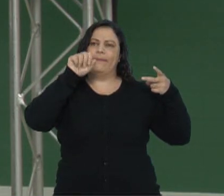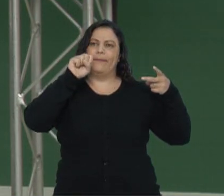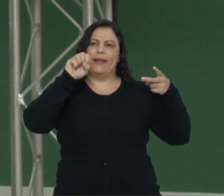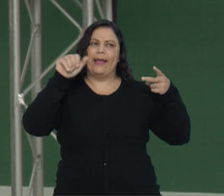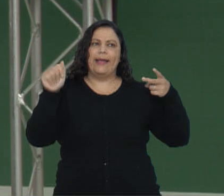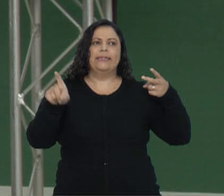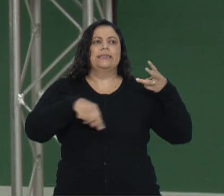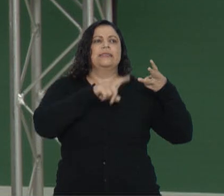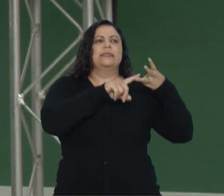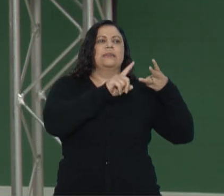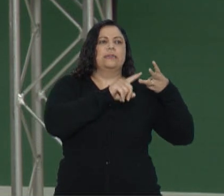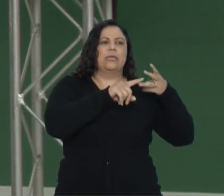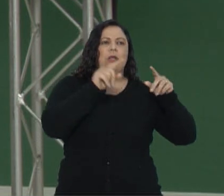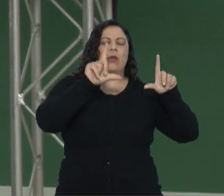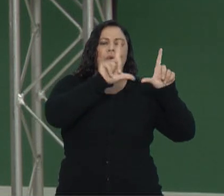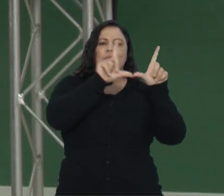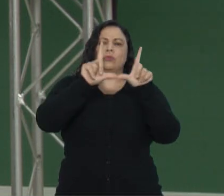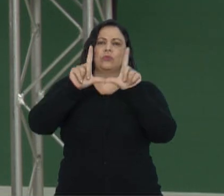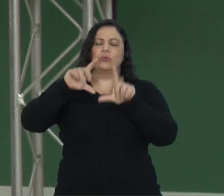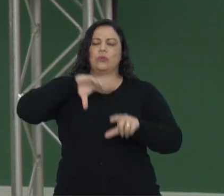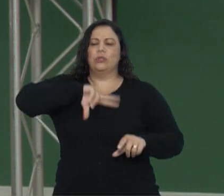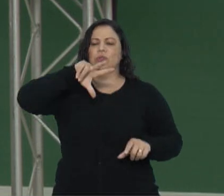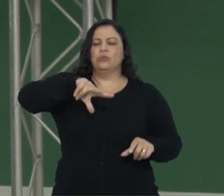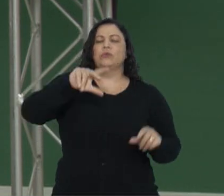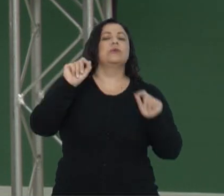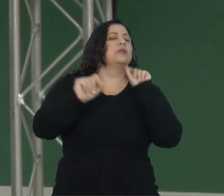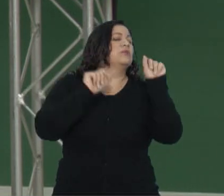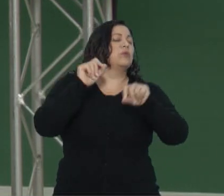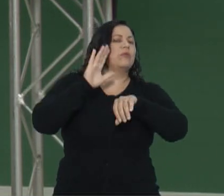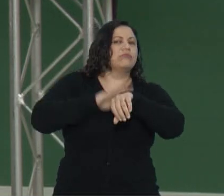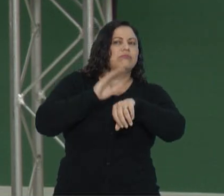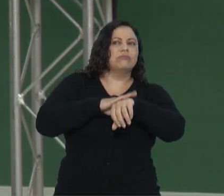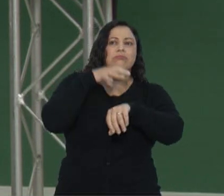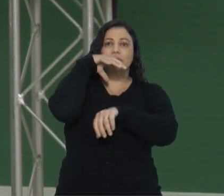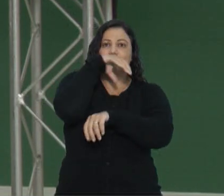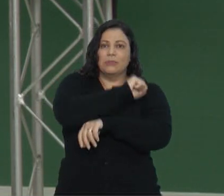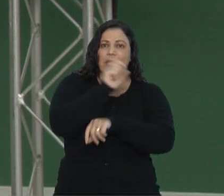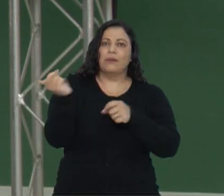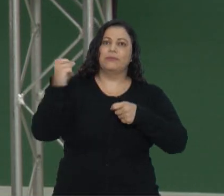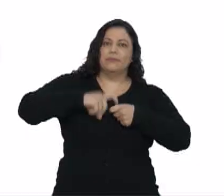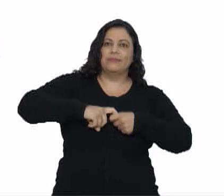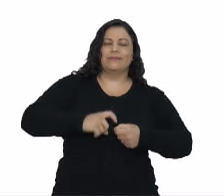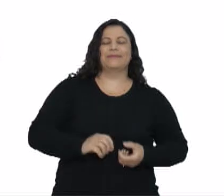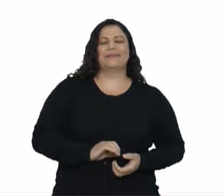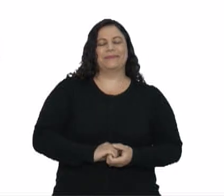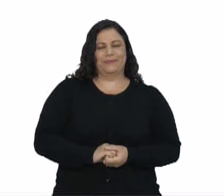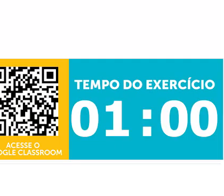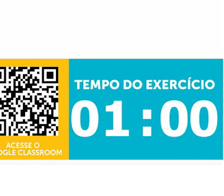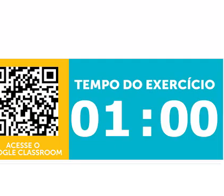Tempinho rápido para você, porque essa aqui está fácil de matar. Já voltamos de novo.